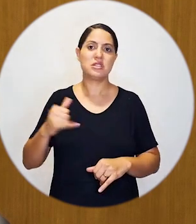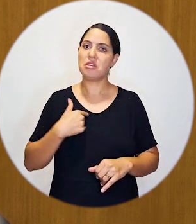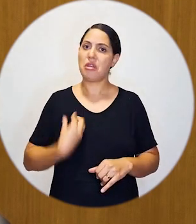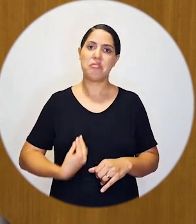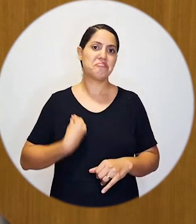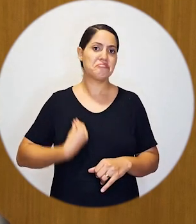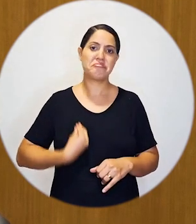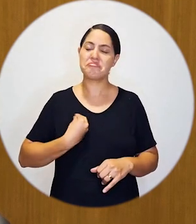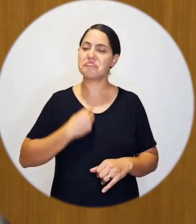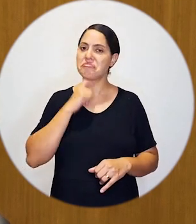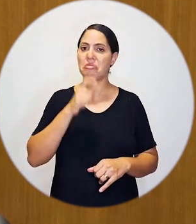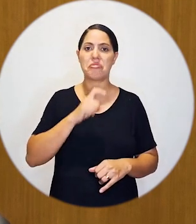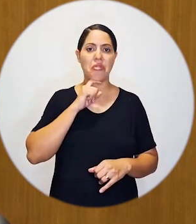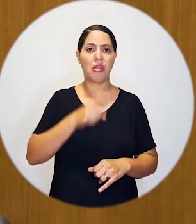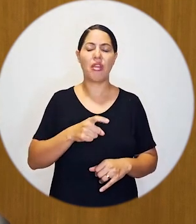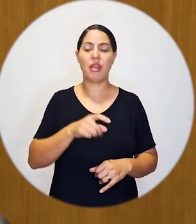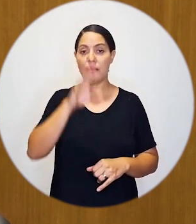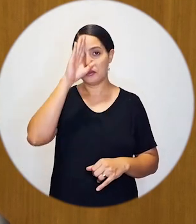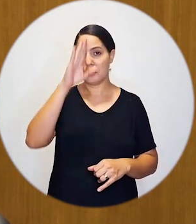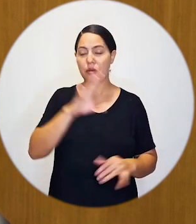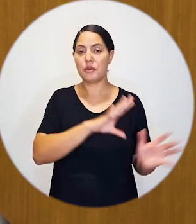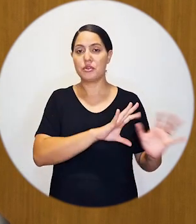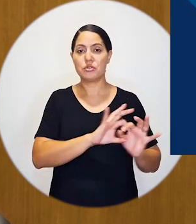e especialmente pela